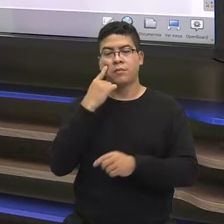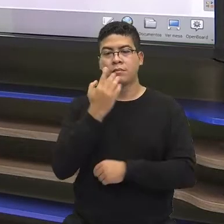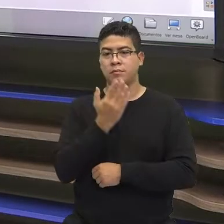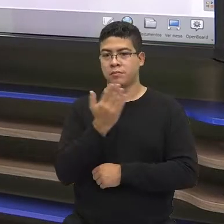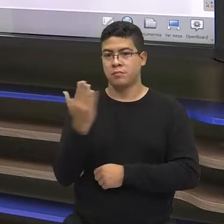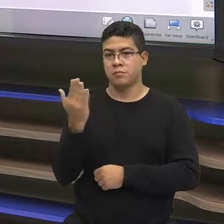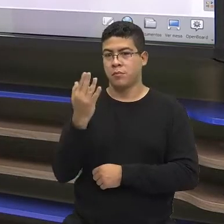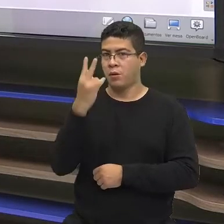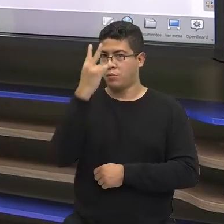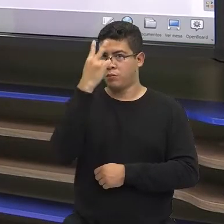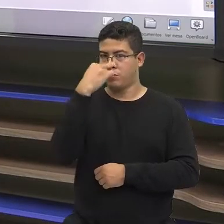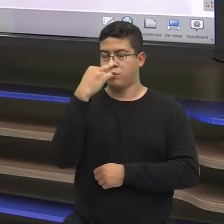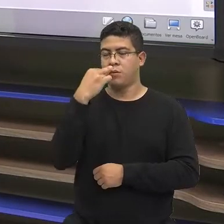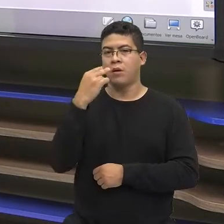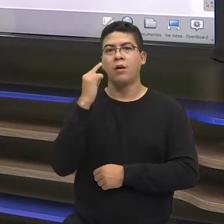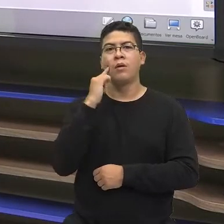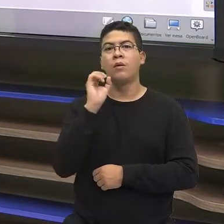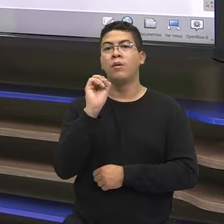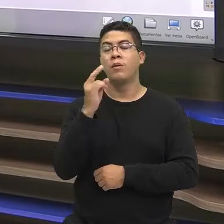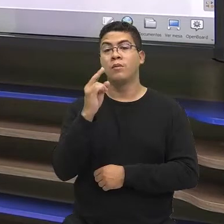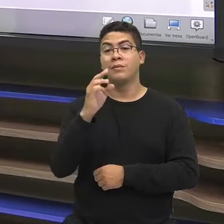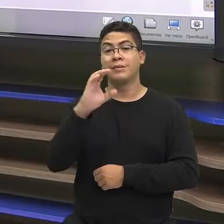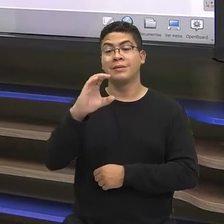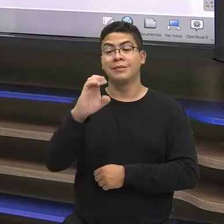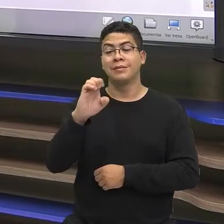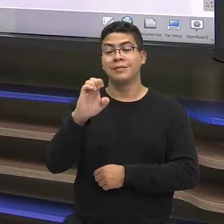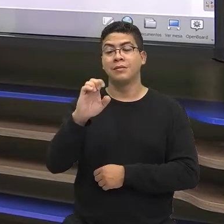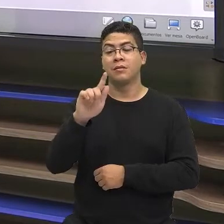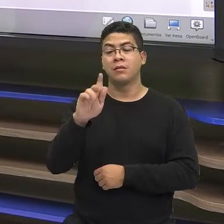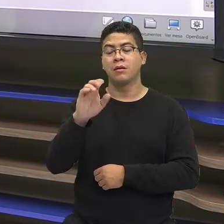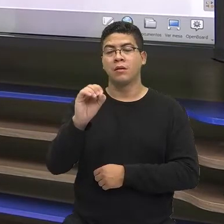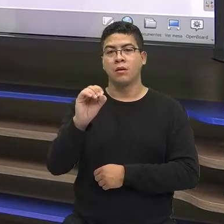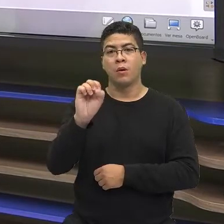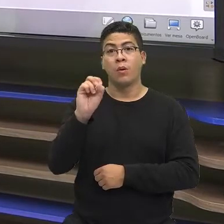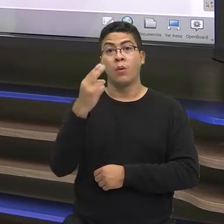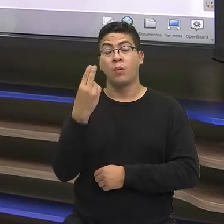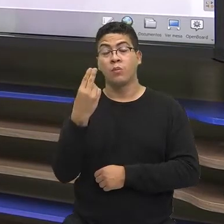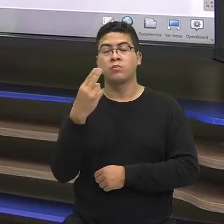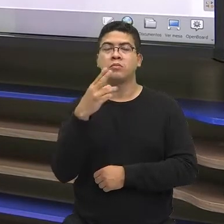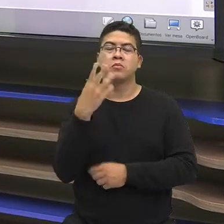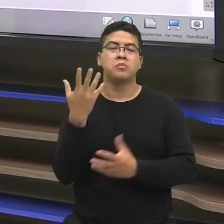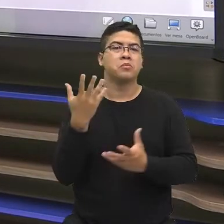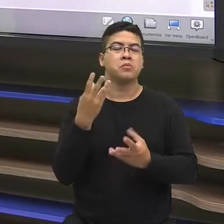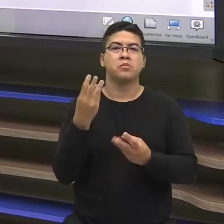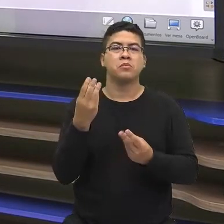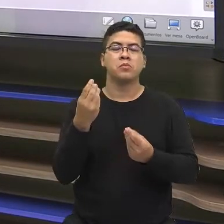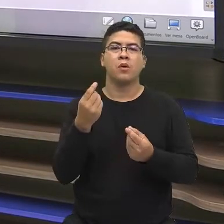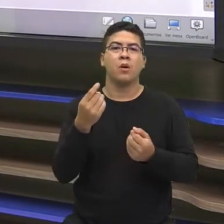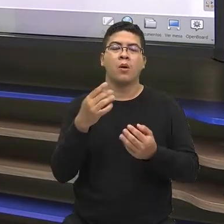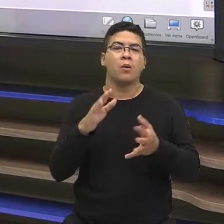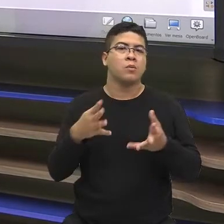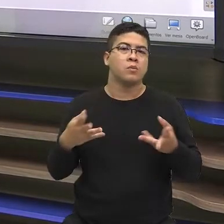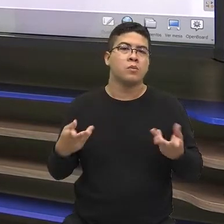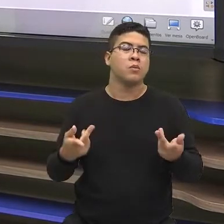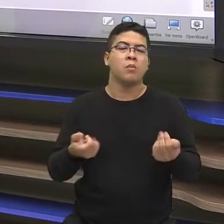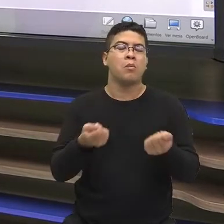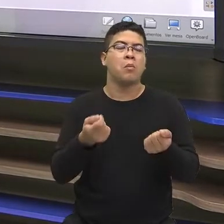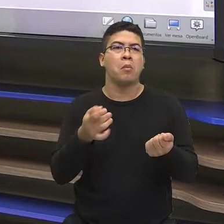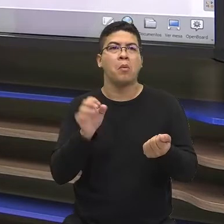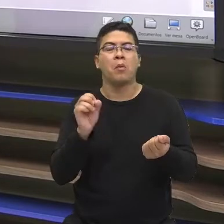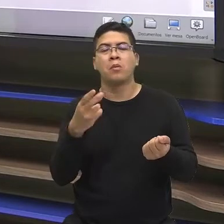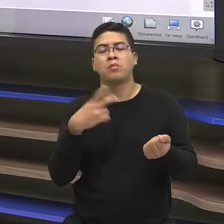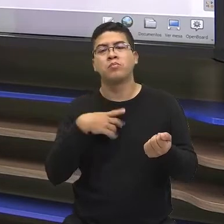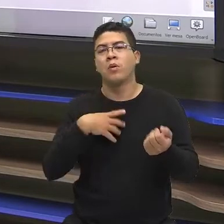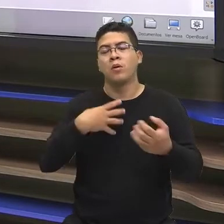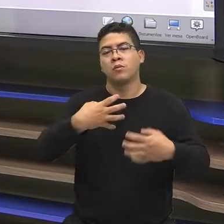de visão, ou pode indicar também um estado de alguém, uma qualidade, um